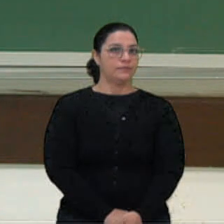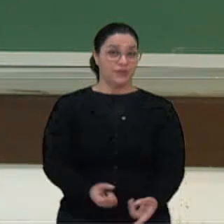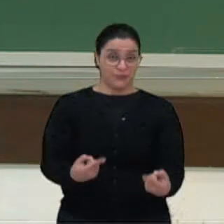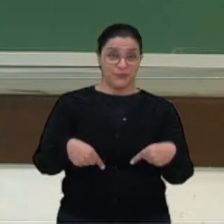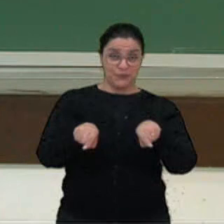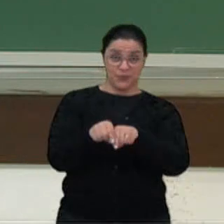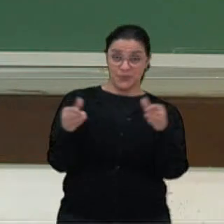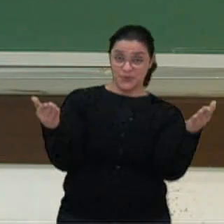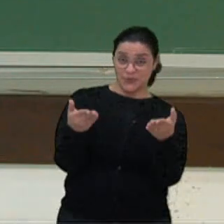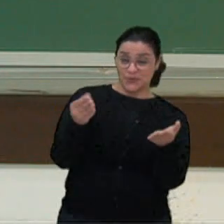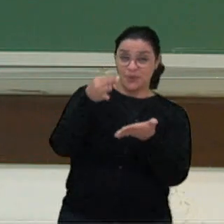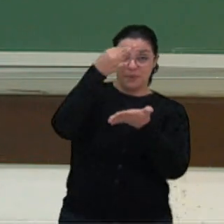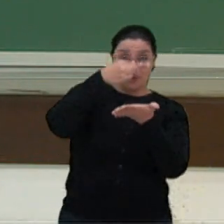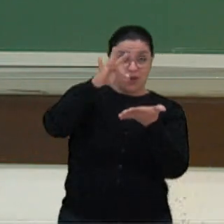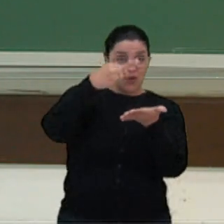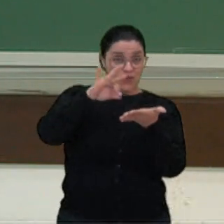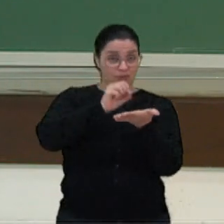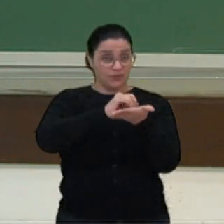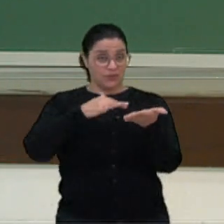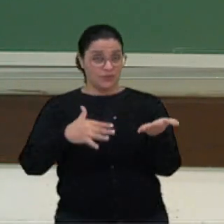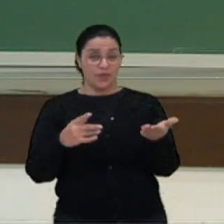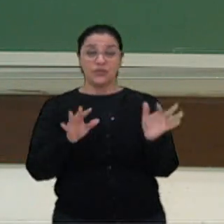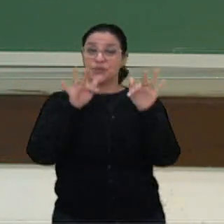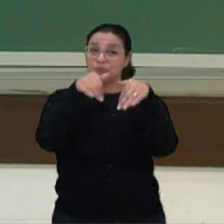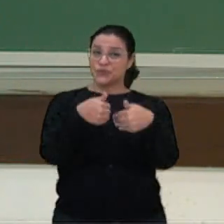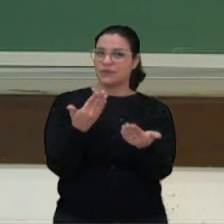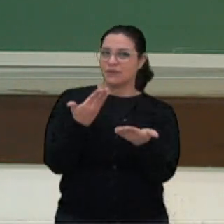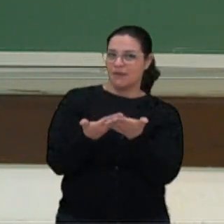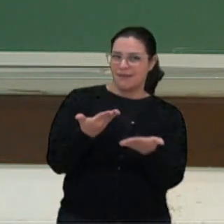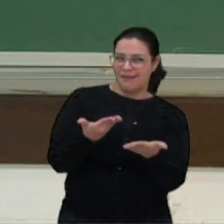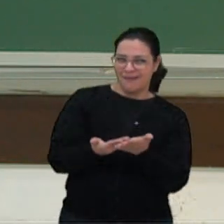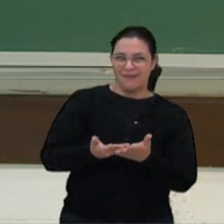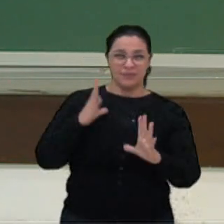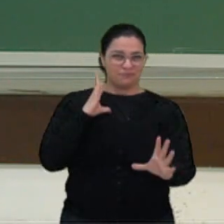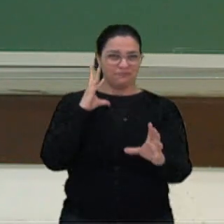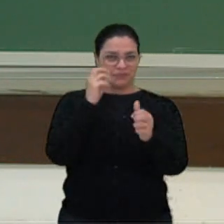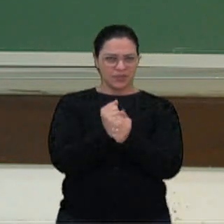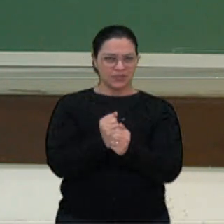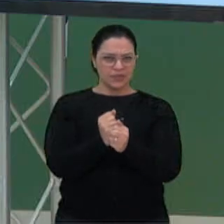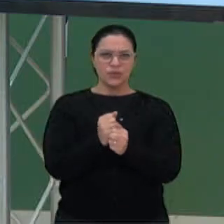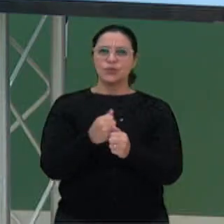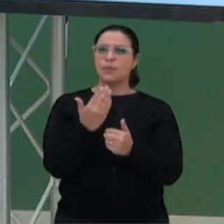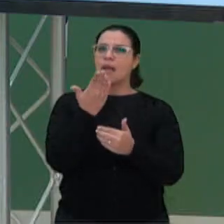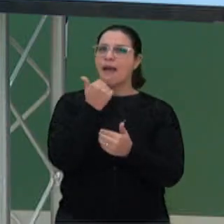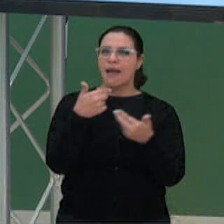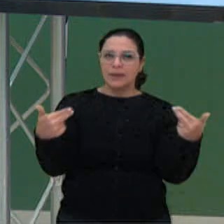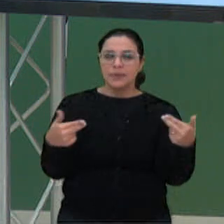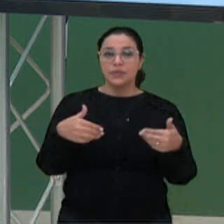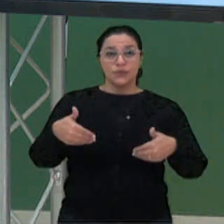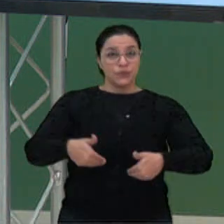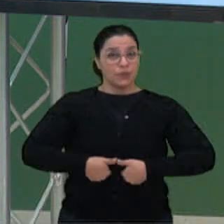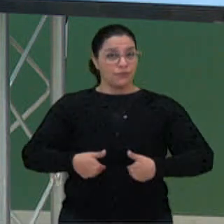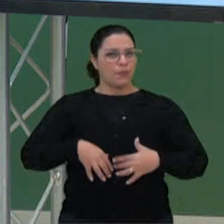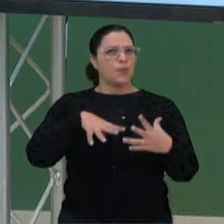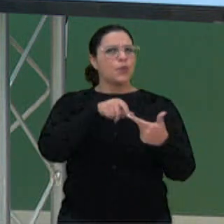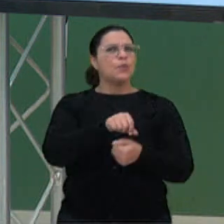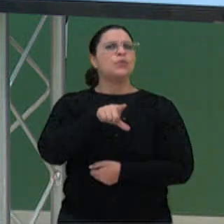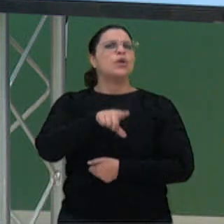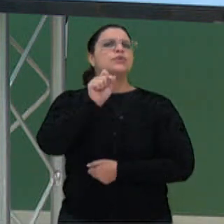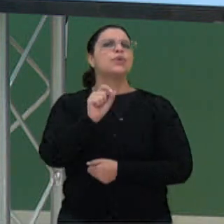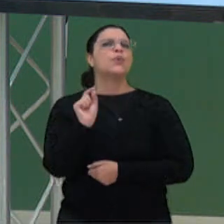Voltamos então aqui para corrigir o exercício e finalizar nossa revisão. Sobre a produção de alimentos e a fome no mundo, vocês deveriam